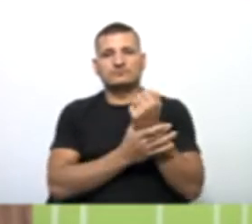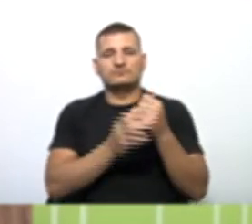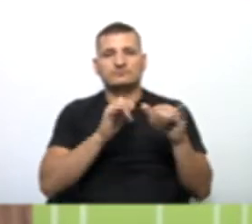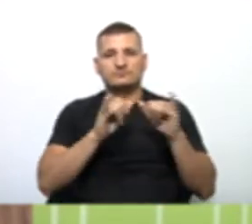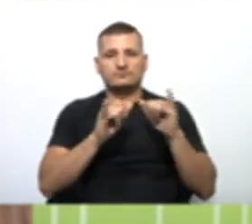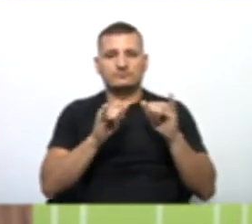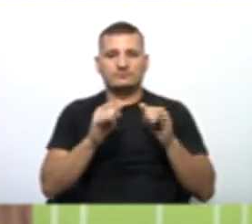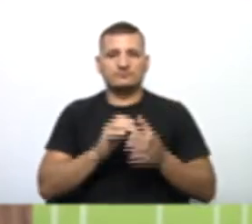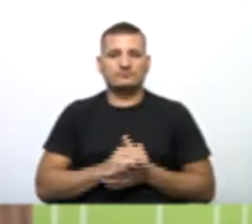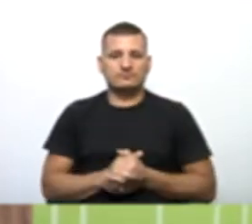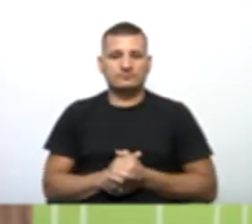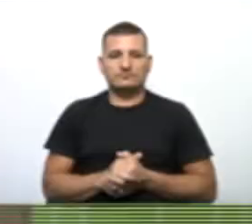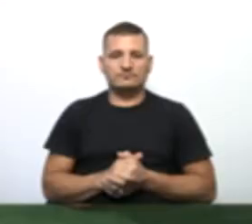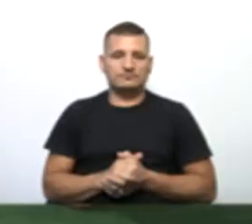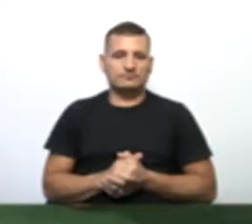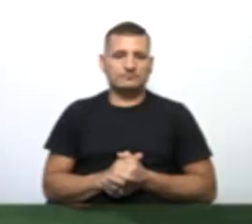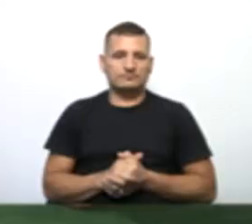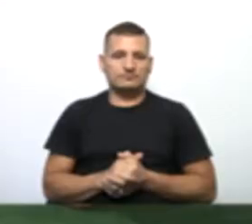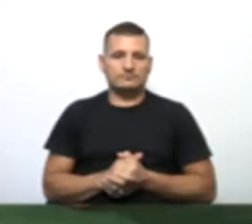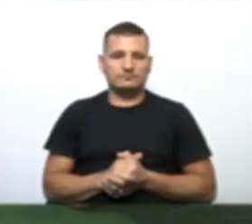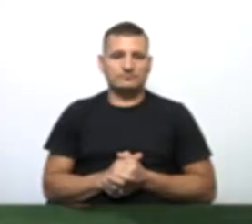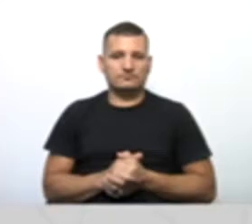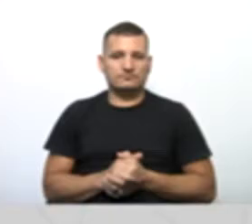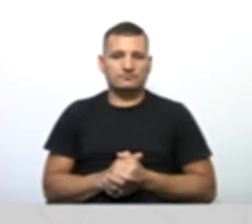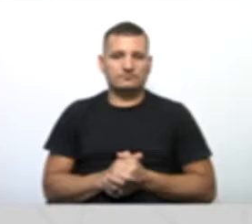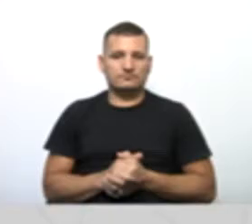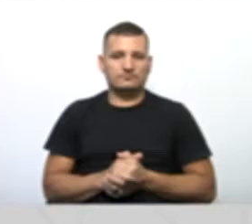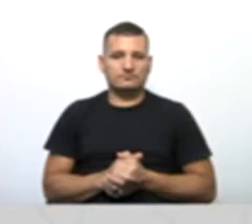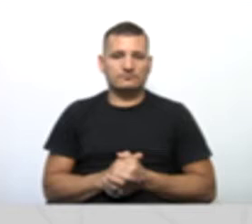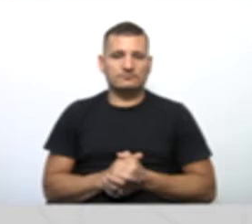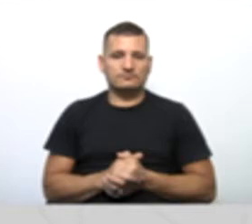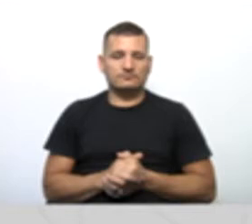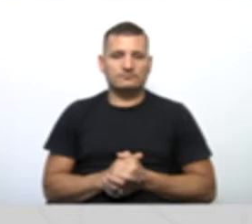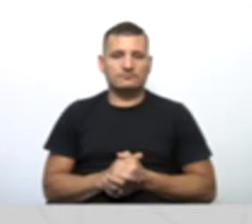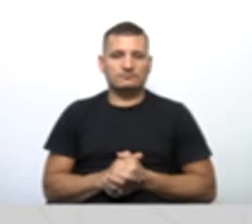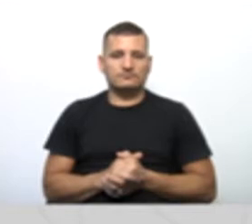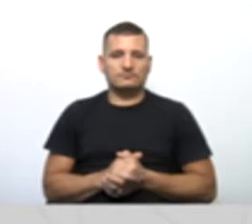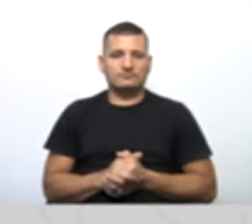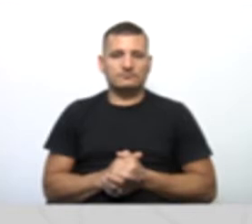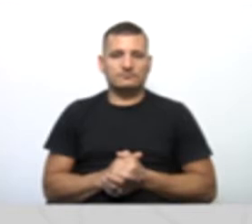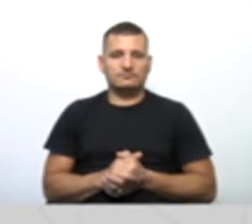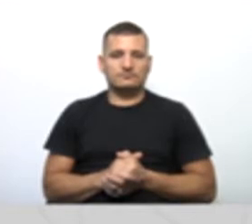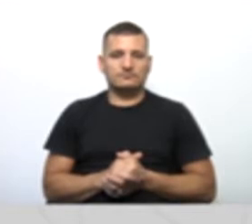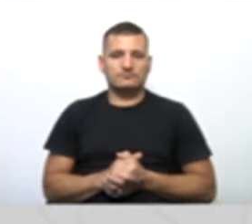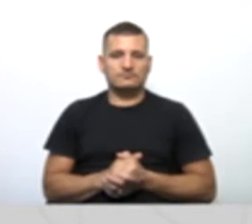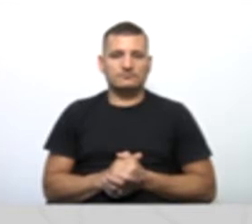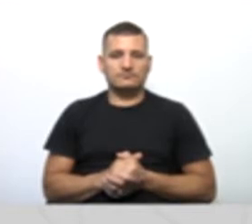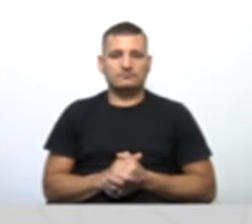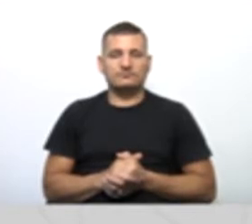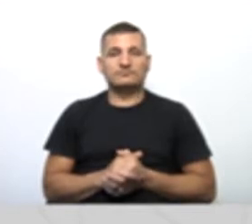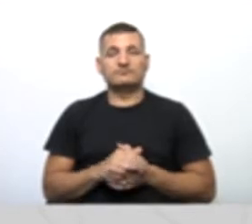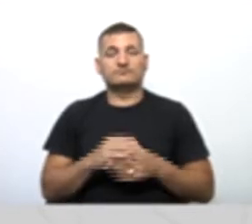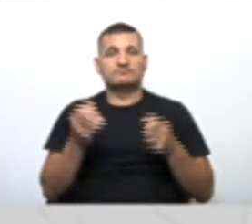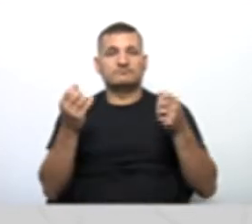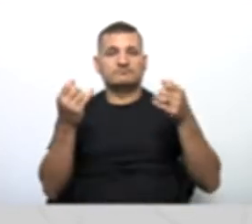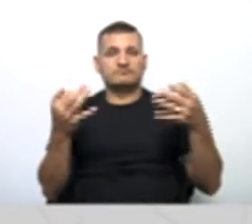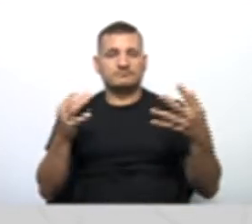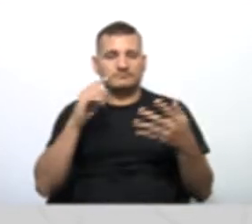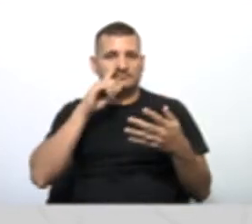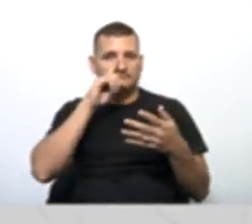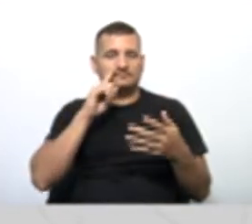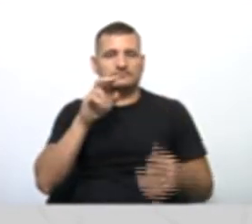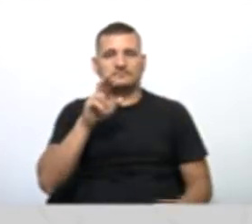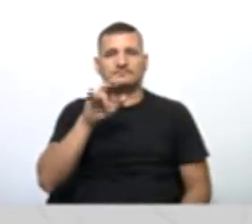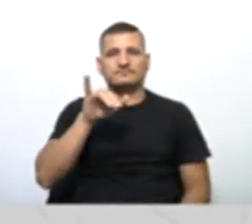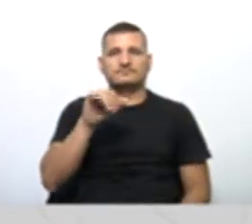ok? Professora? Certinho. Muito bem. Vamos falar então, vamos lá, dos riscos, da definição